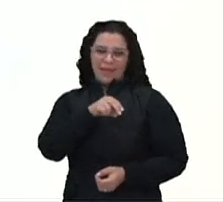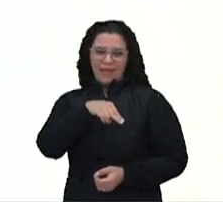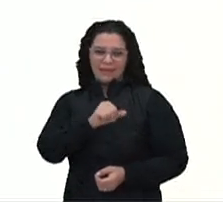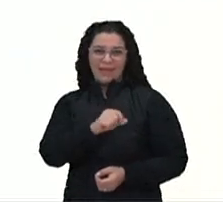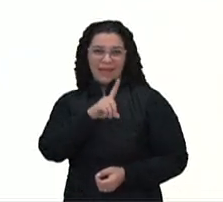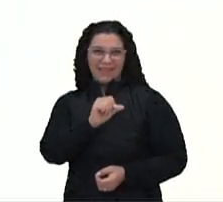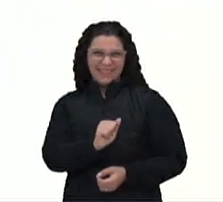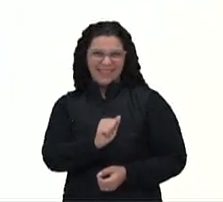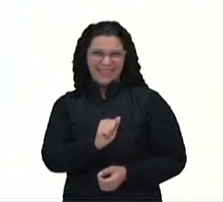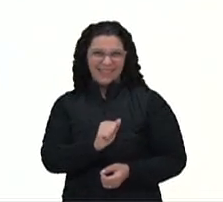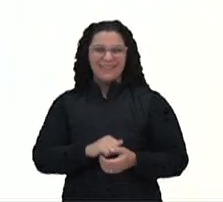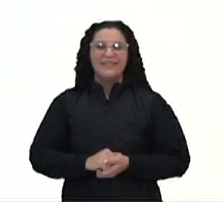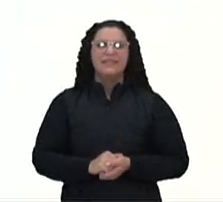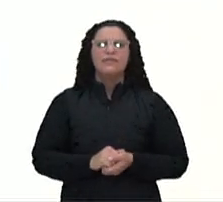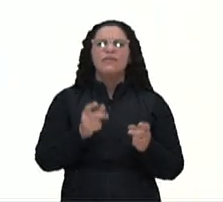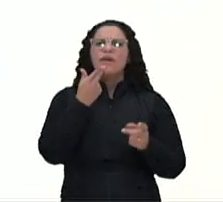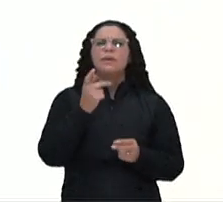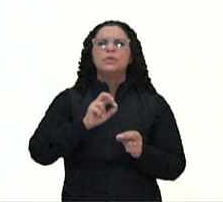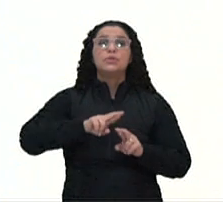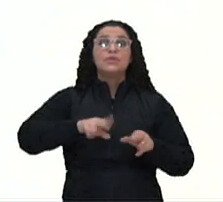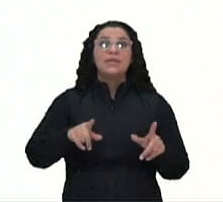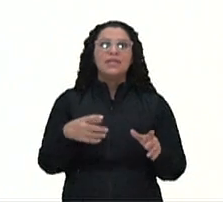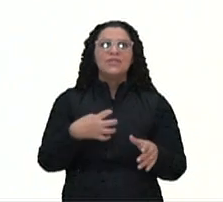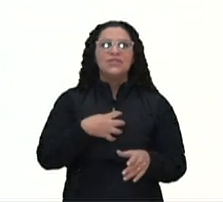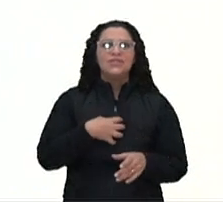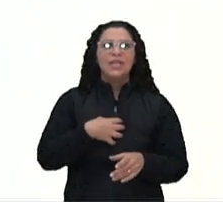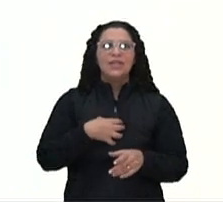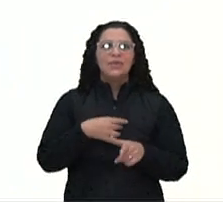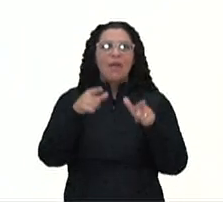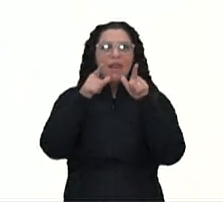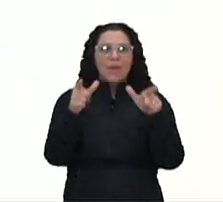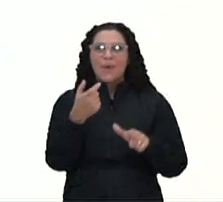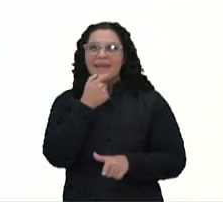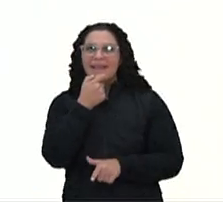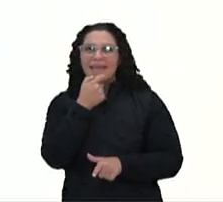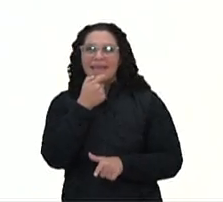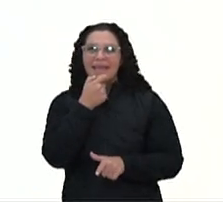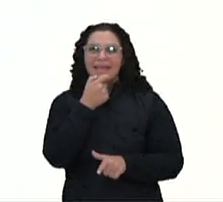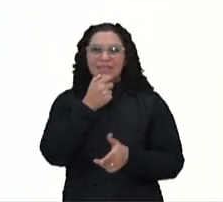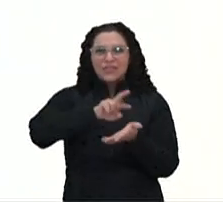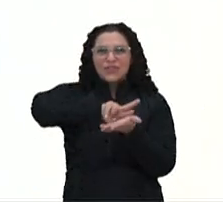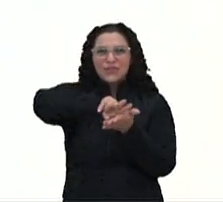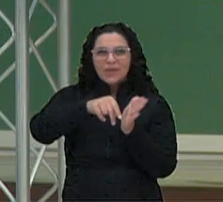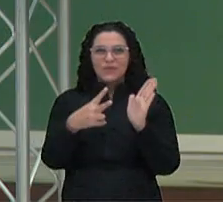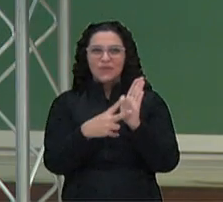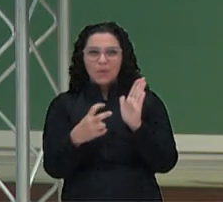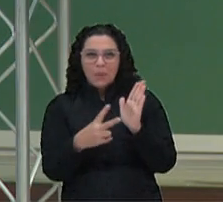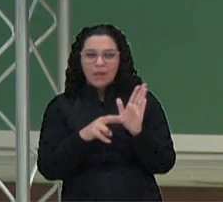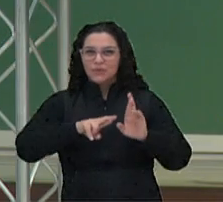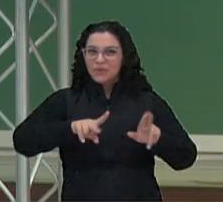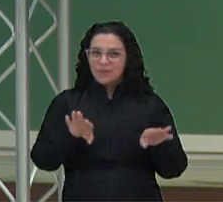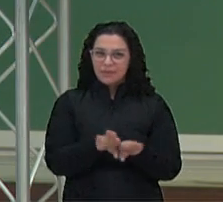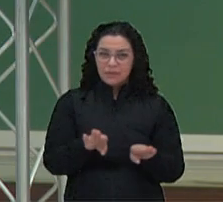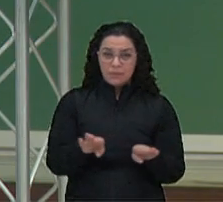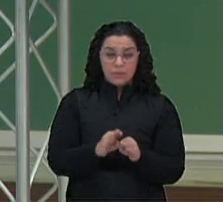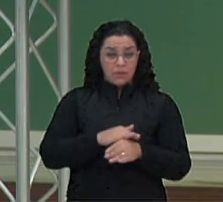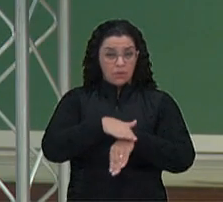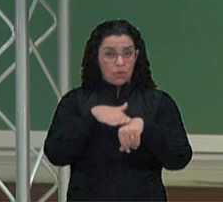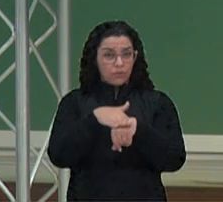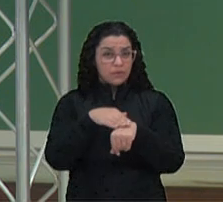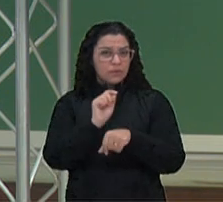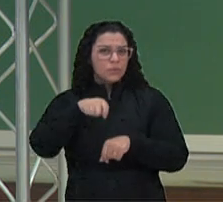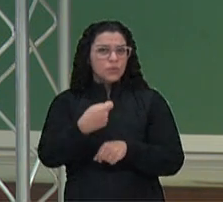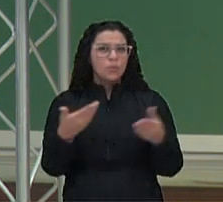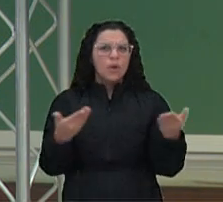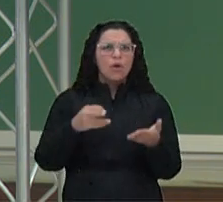conversado sobre o diferente tipo de inglês que é falado lá, né? Vimos alguns vocabulários diferentes, conversamos um pouco